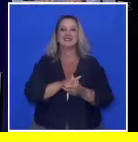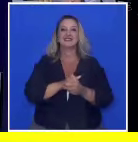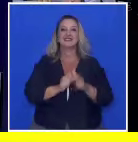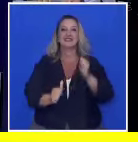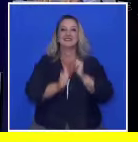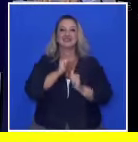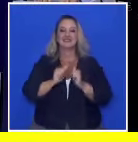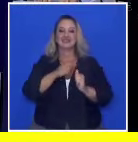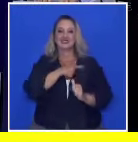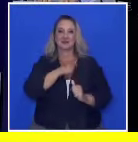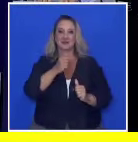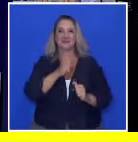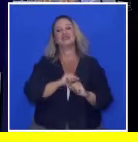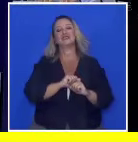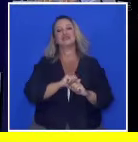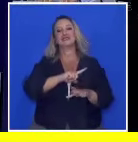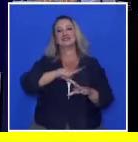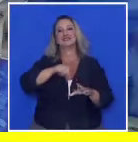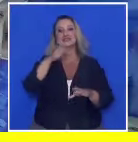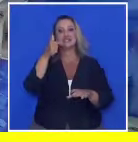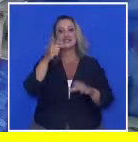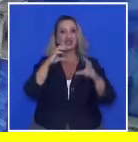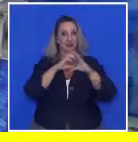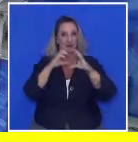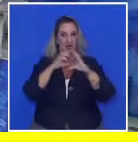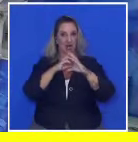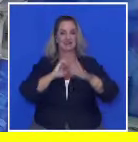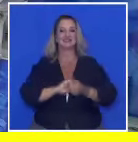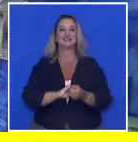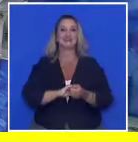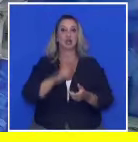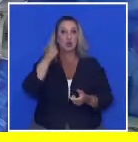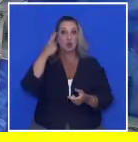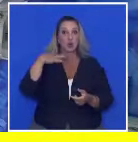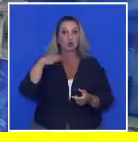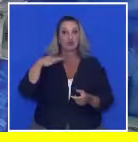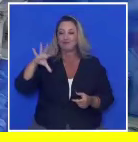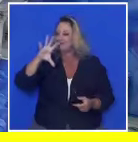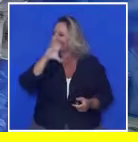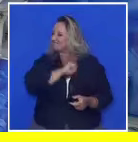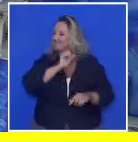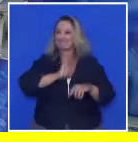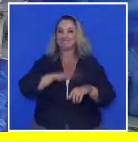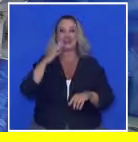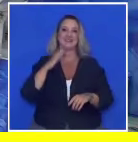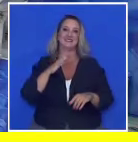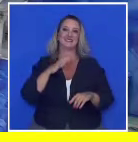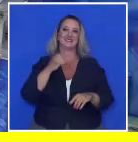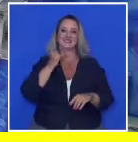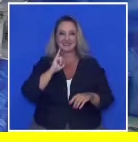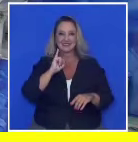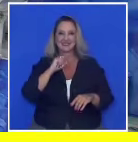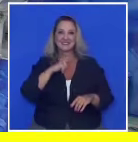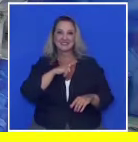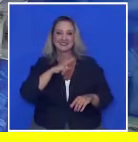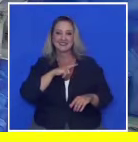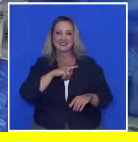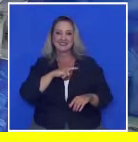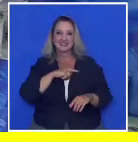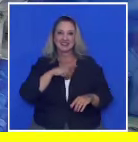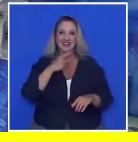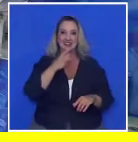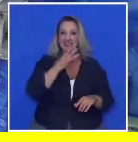Na Time Mania, são sorteados 7 números e um time do coração. Se você tiver